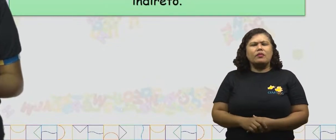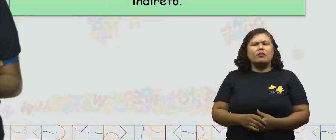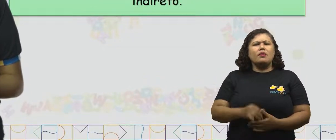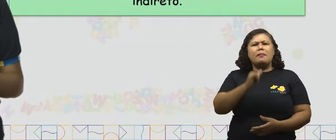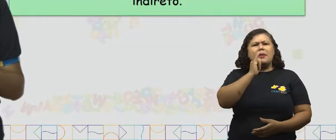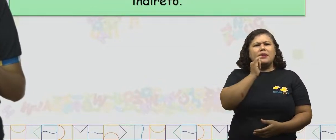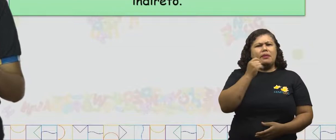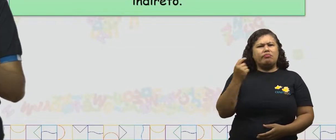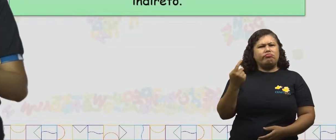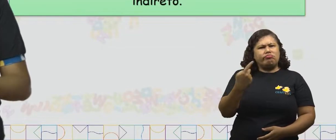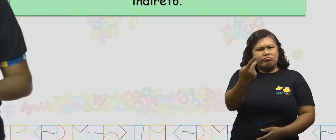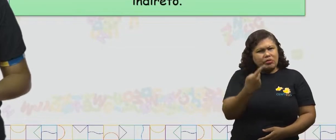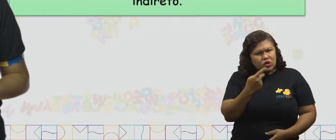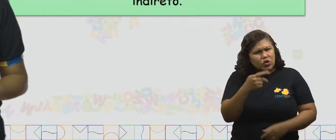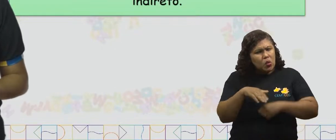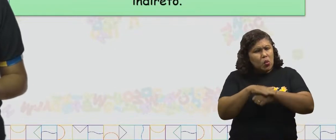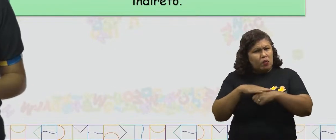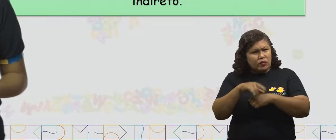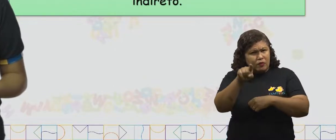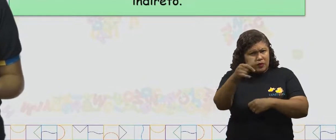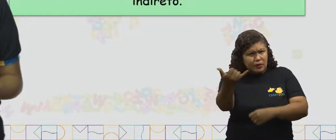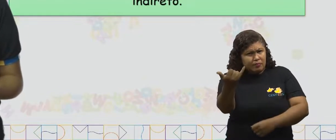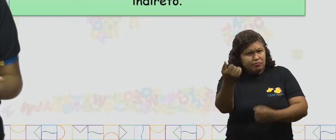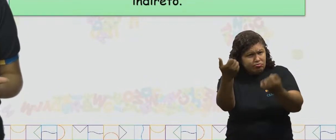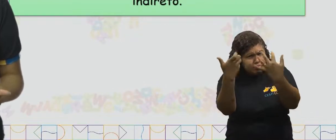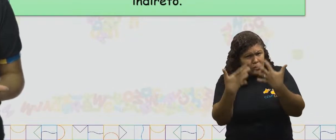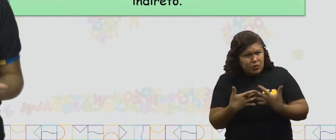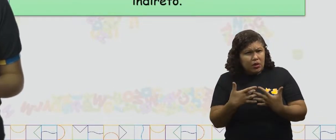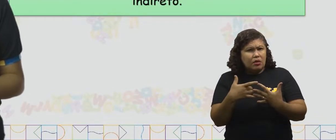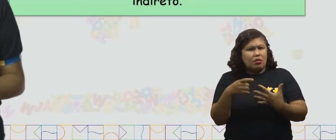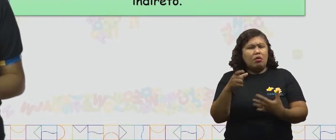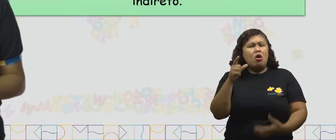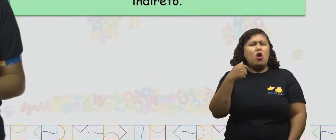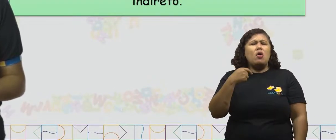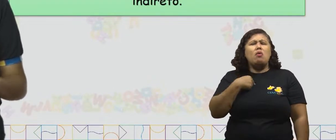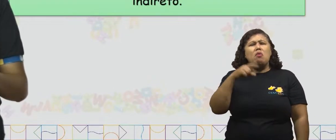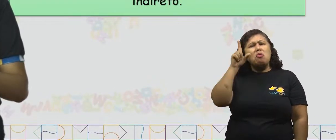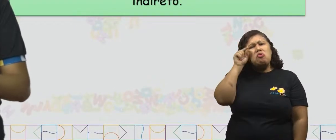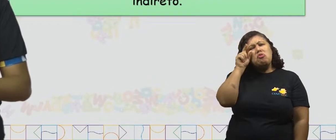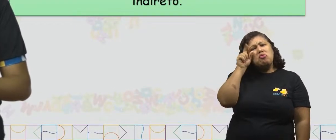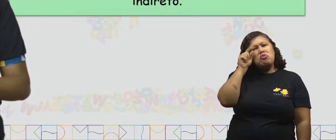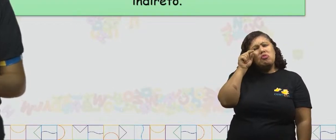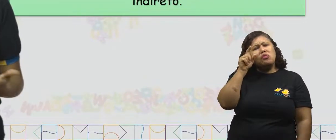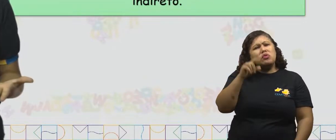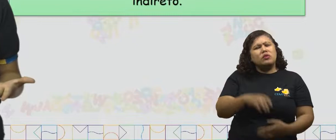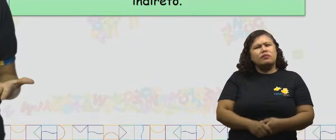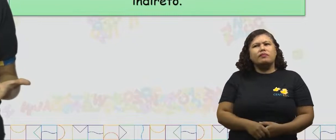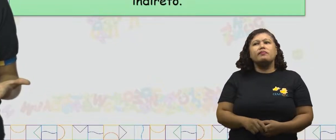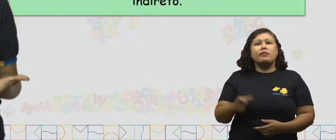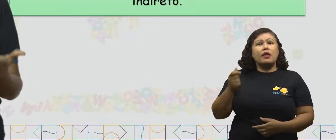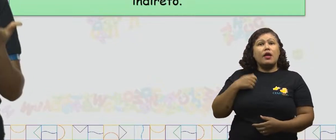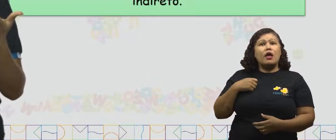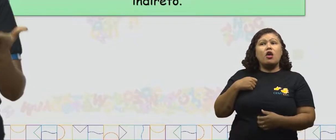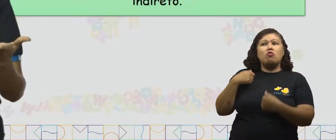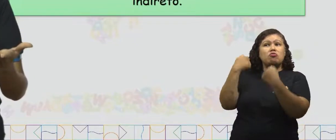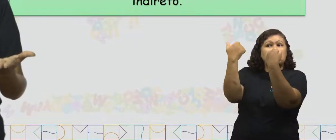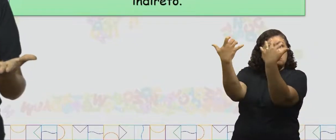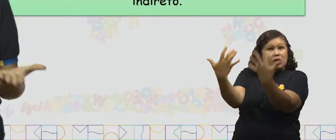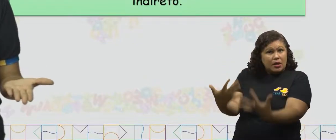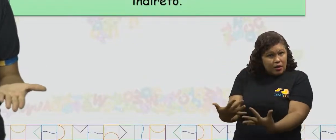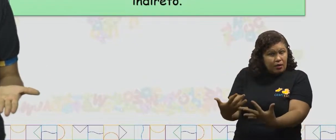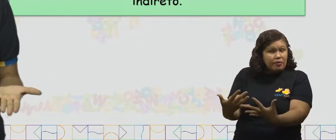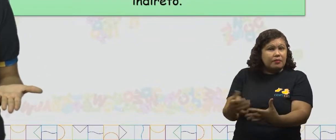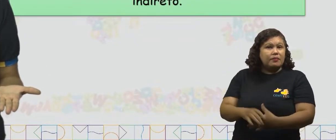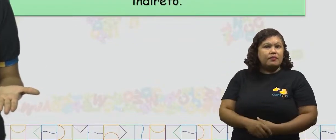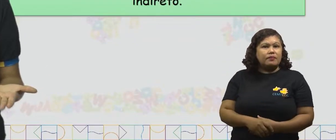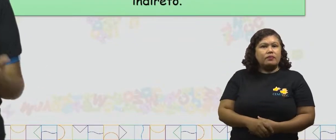você e eu, você me conta o seguinte: estou com sono, professora. Em seguida, eu posso contar o que você me disse